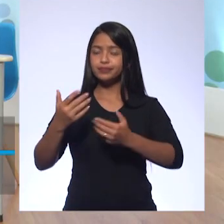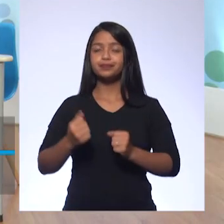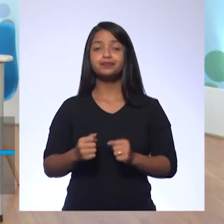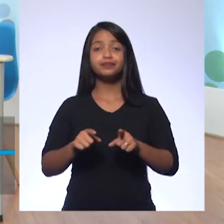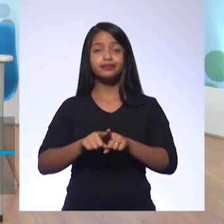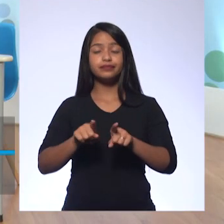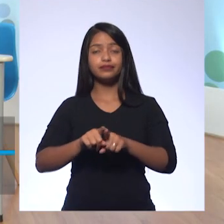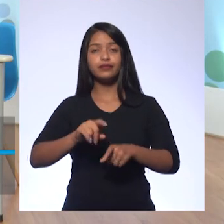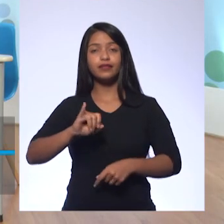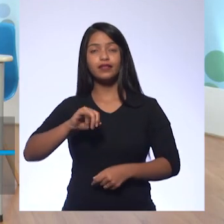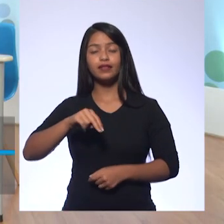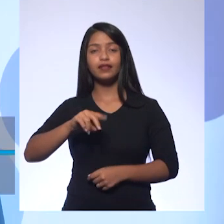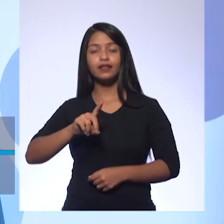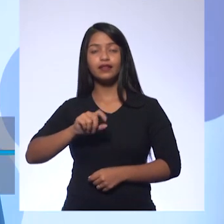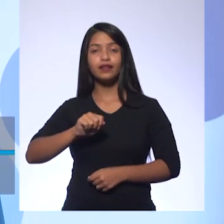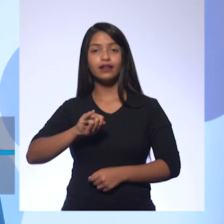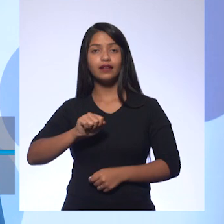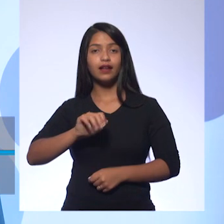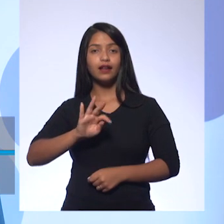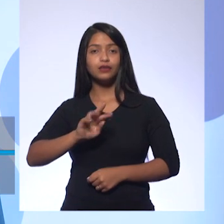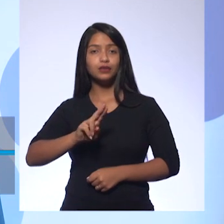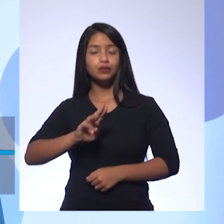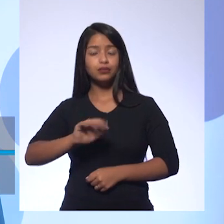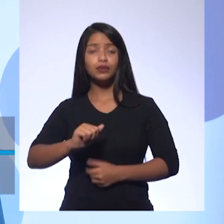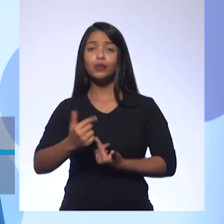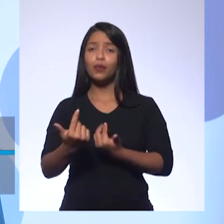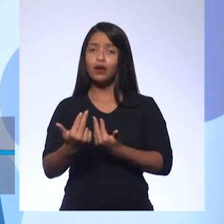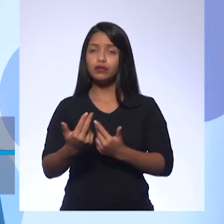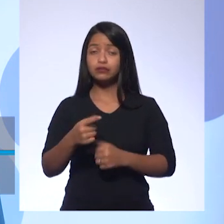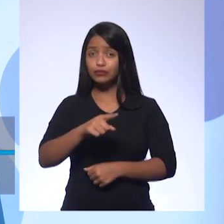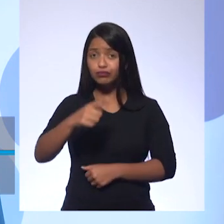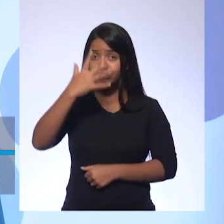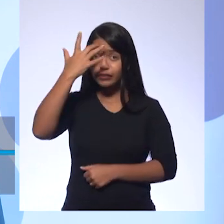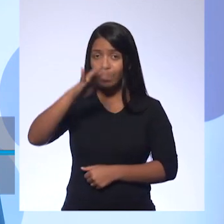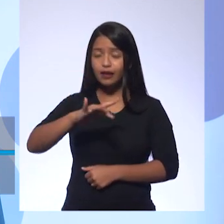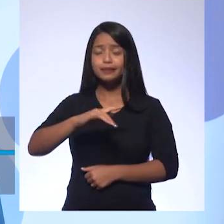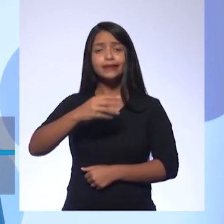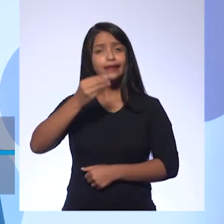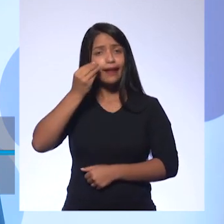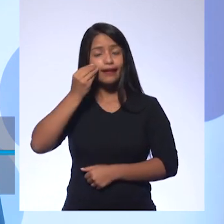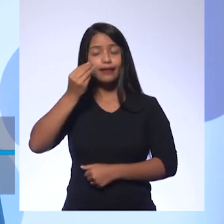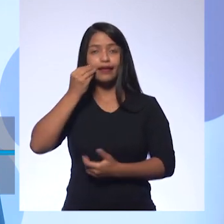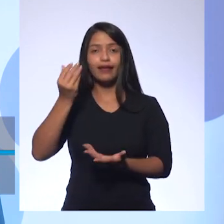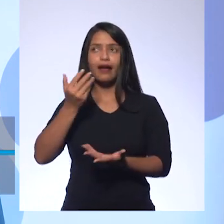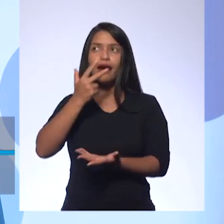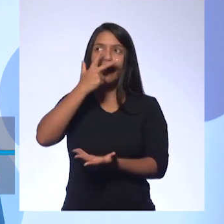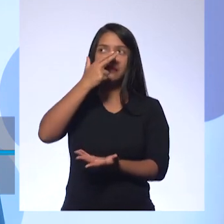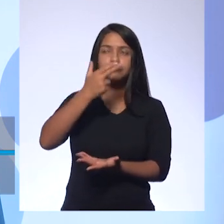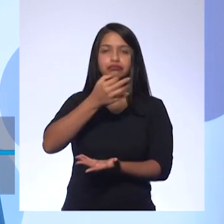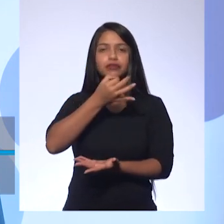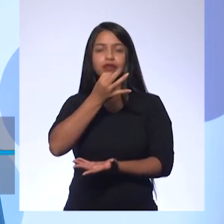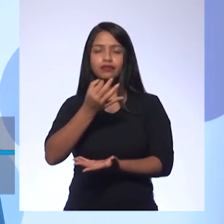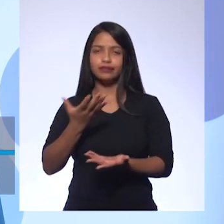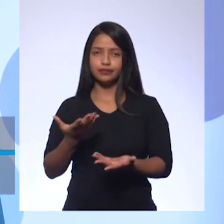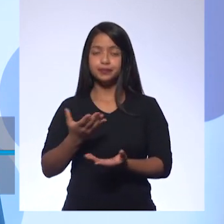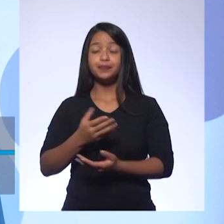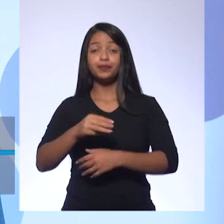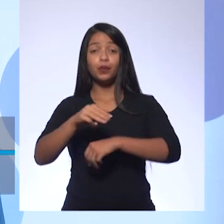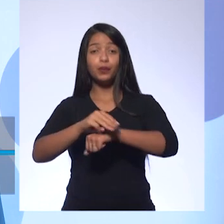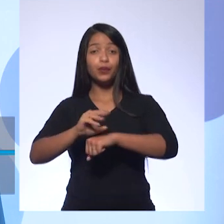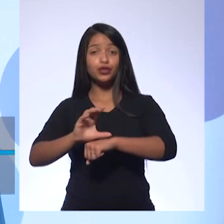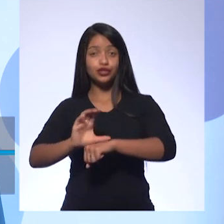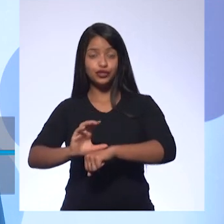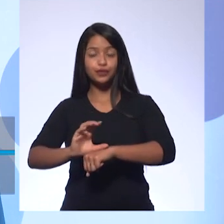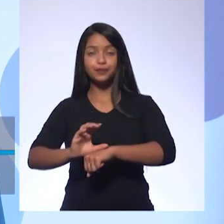mesma coisa, vai colocando o clima aí. Se não sabe, não tem problema, a gente arrisca dizer, como eu falei aí para... Ó, Mogi das Cruzes